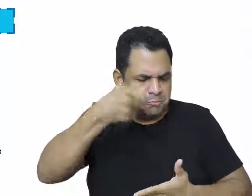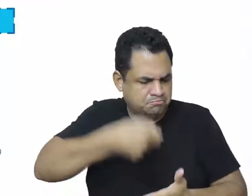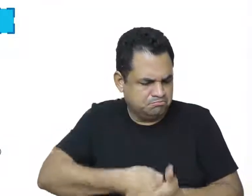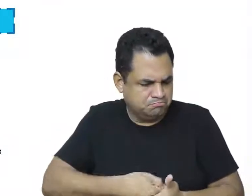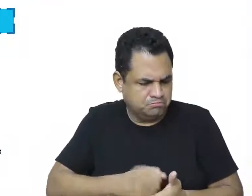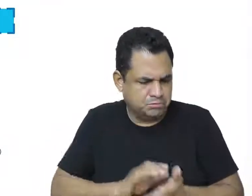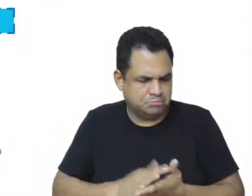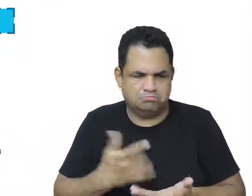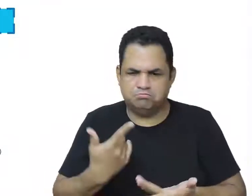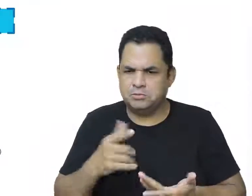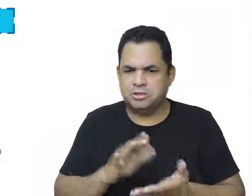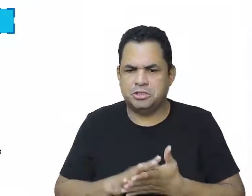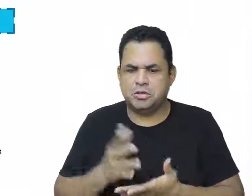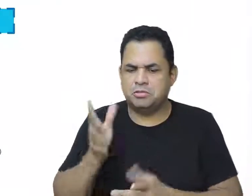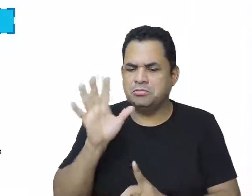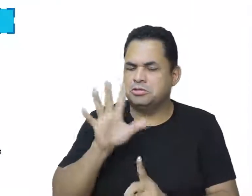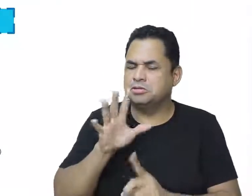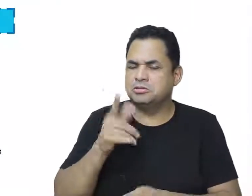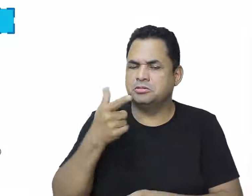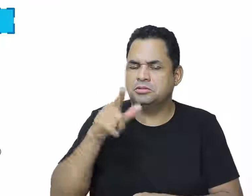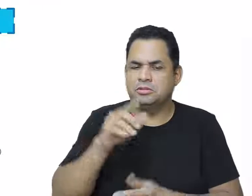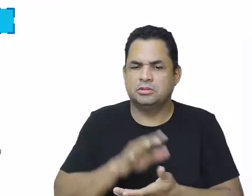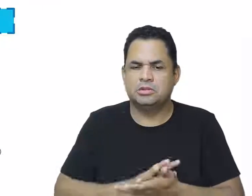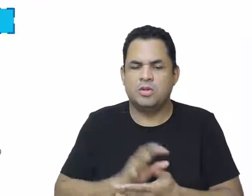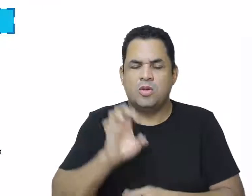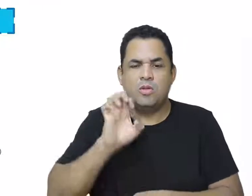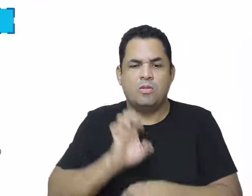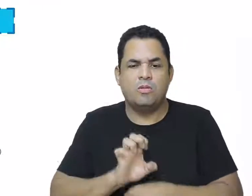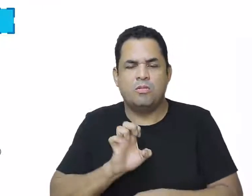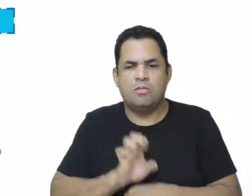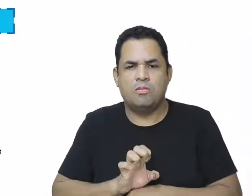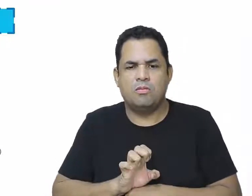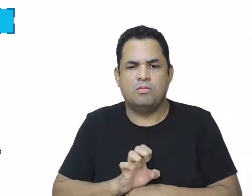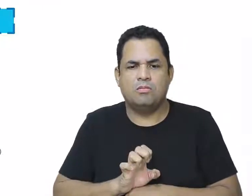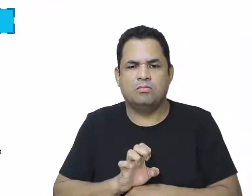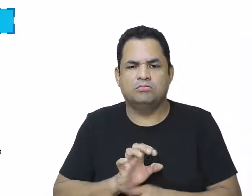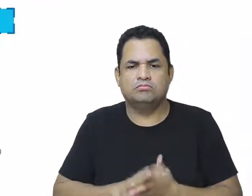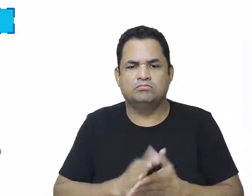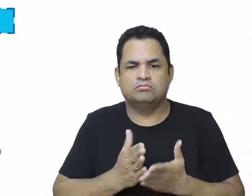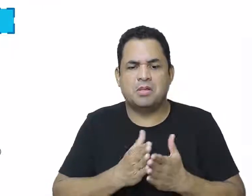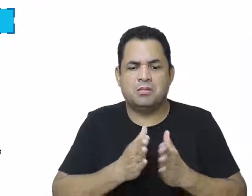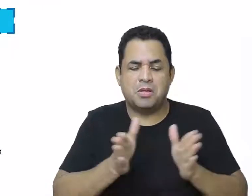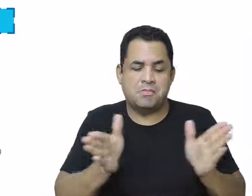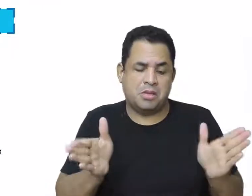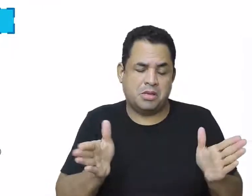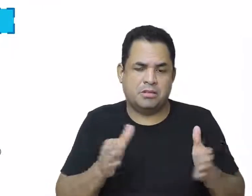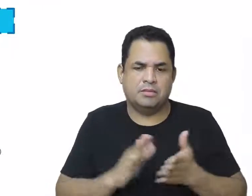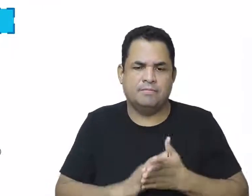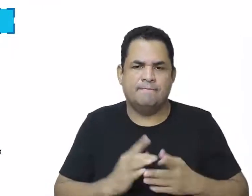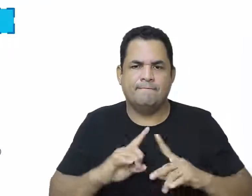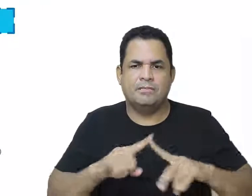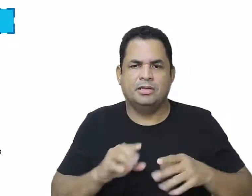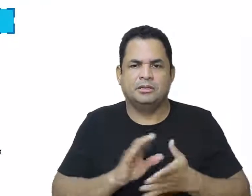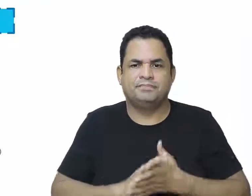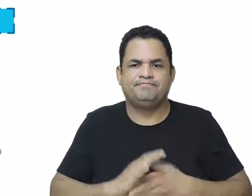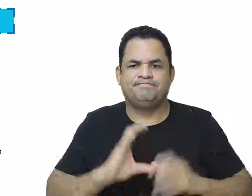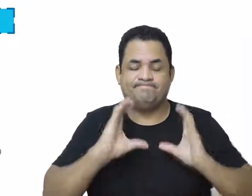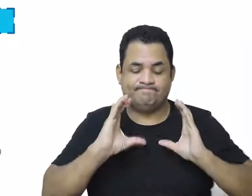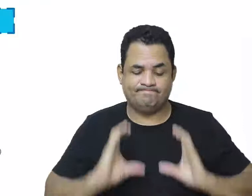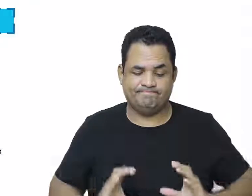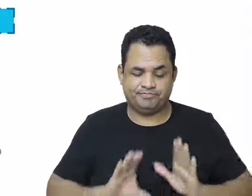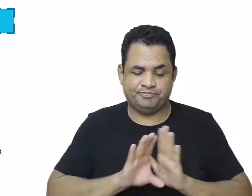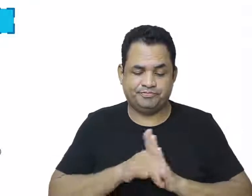sem intermediários, né? O Estado, ele era muito mais abrangente, só que o conceito de cidadão também